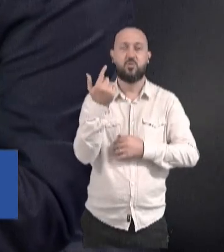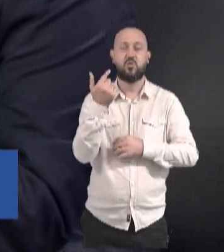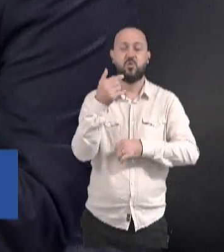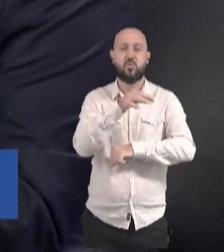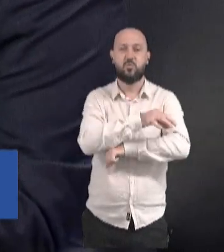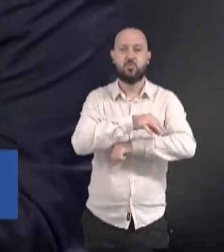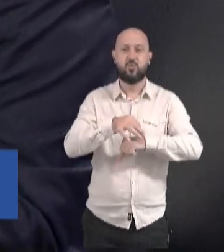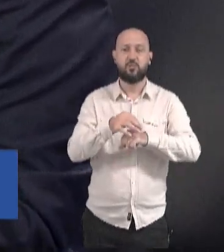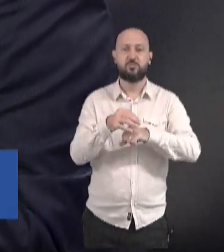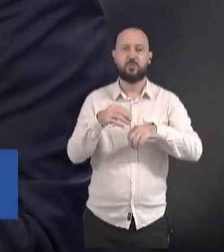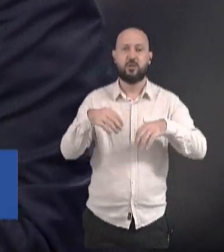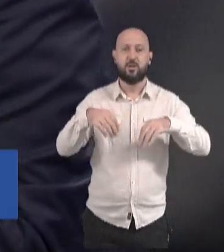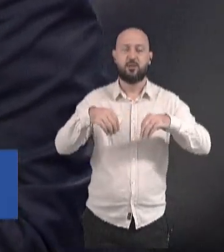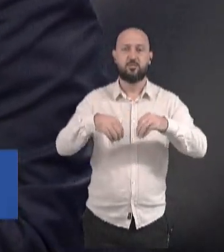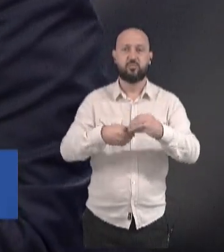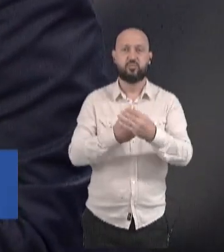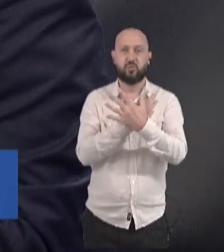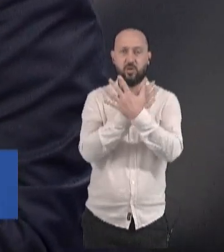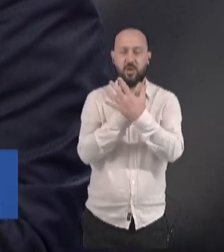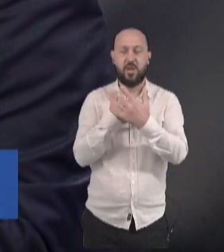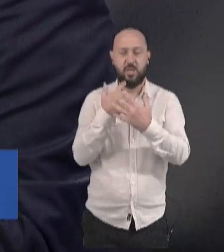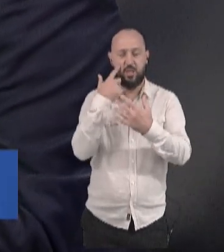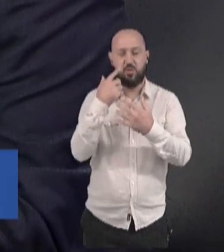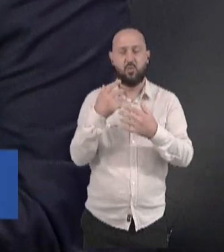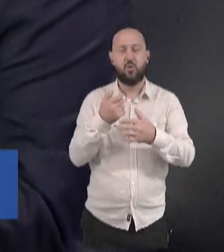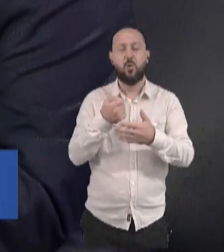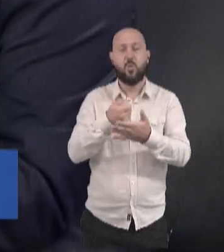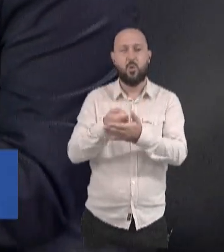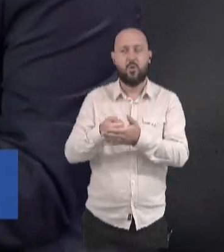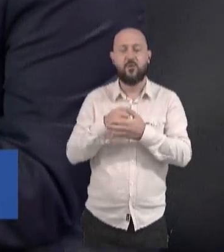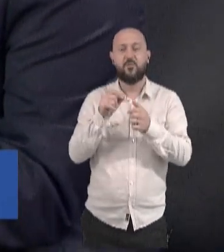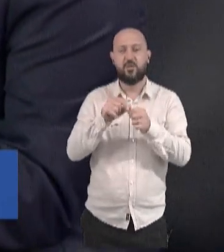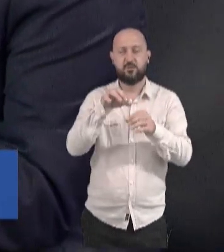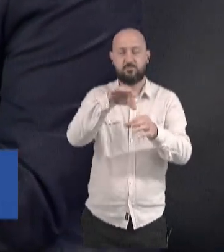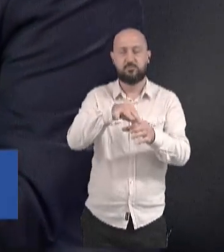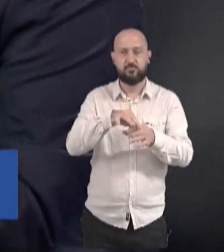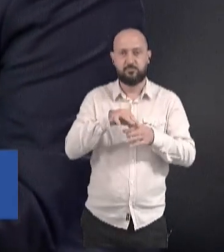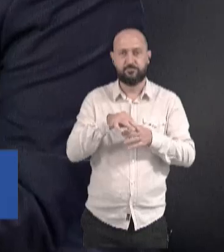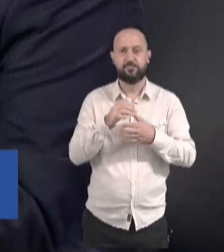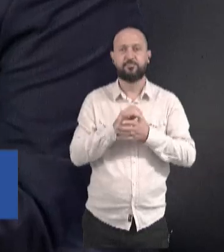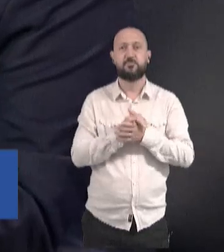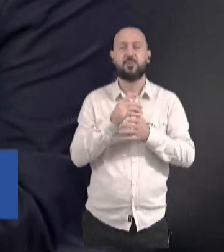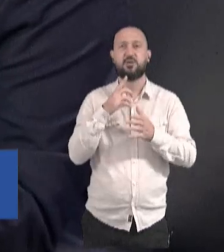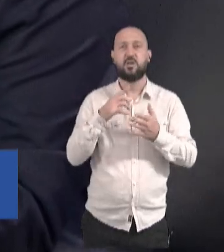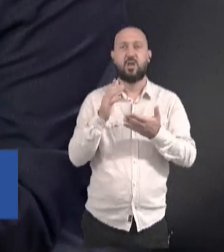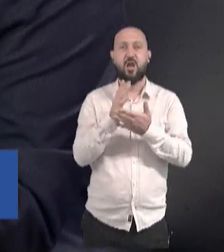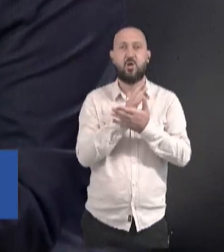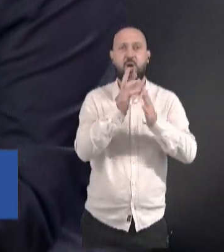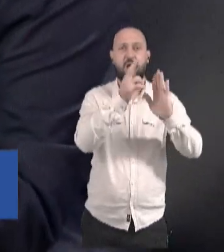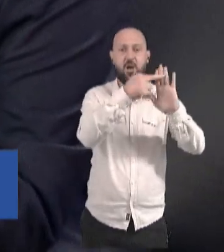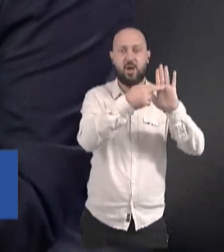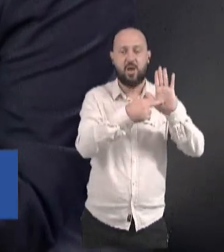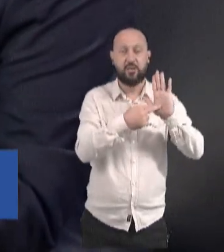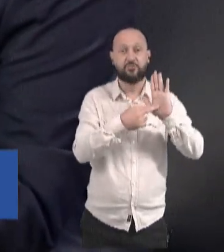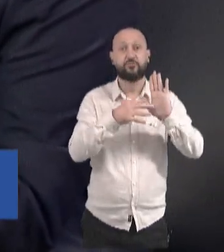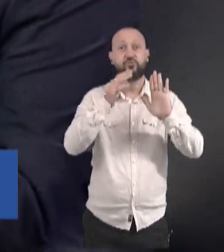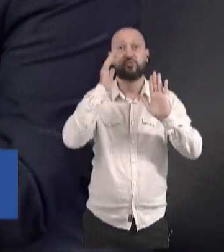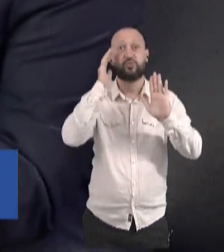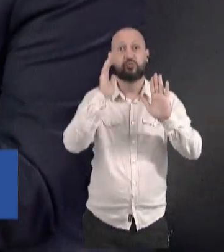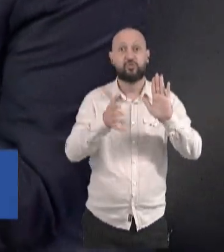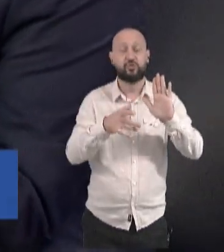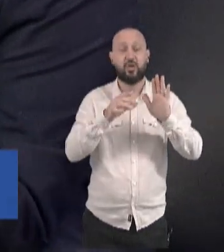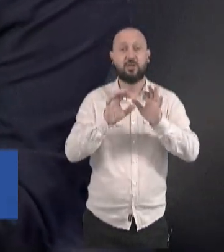agrônomo, eu defendo a produção, né? Agora, nós temos regras que já